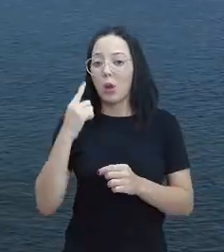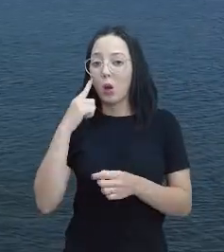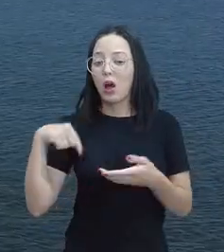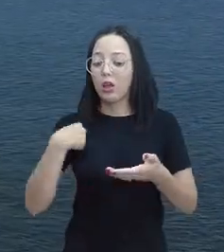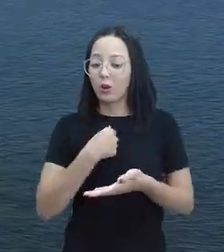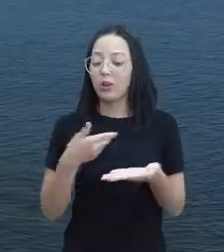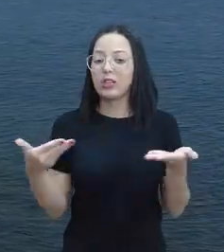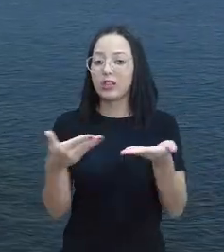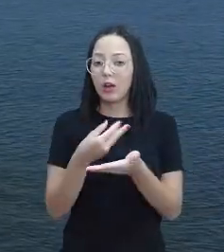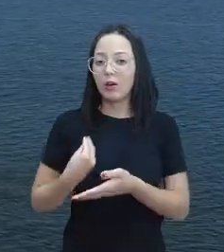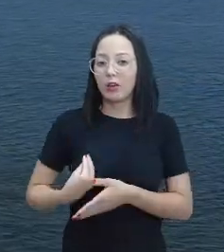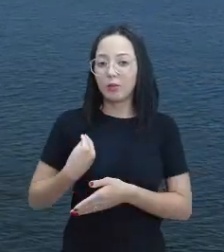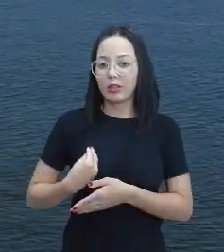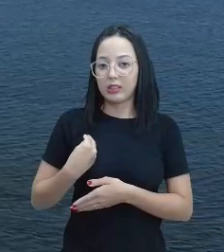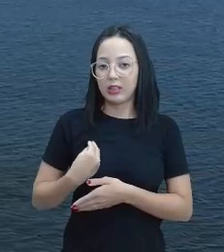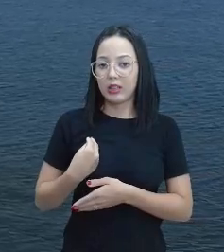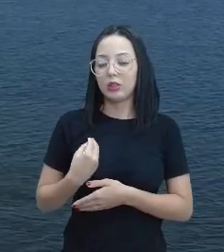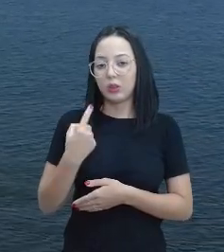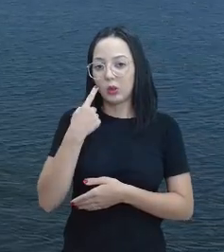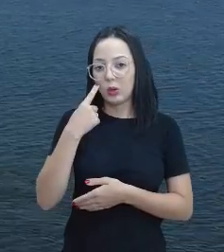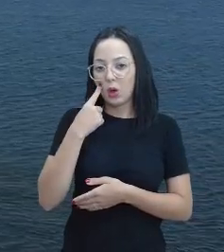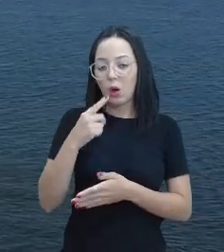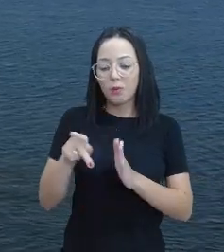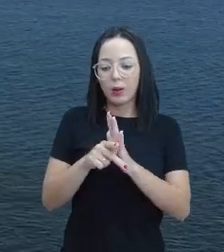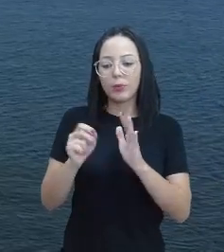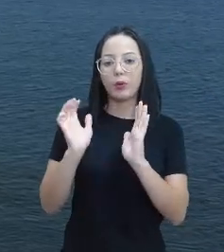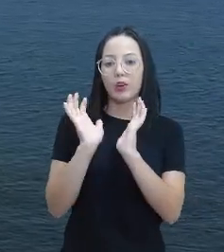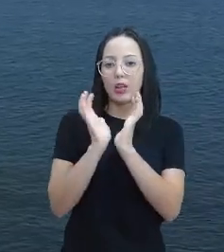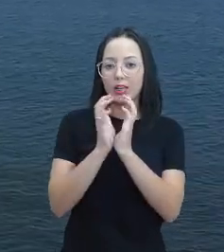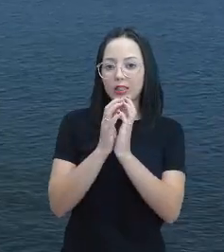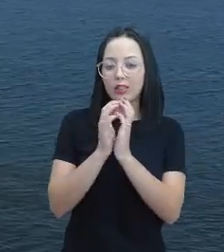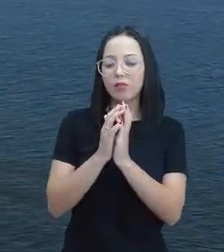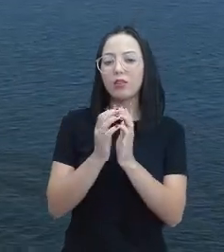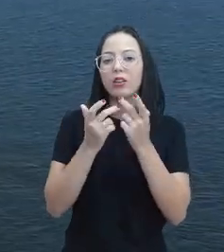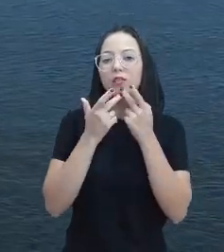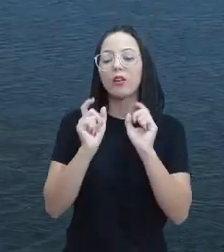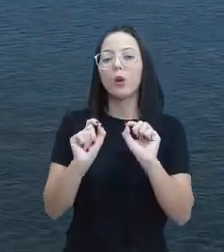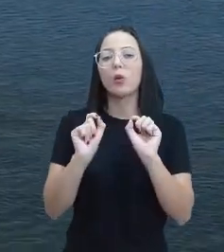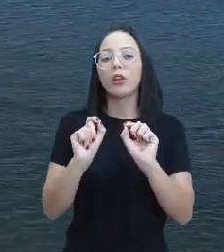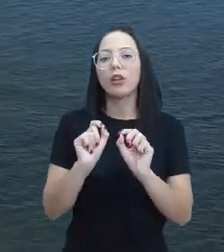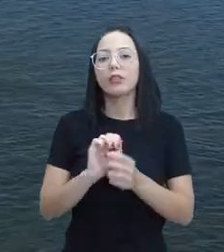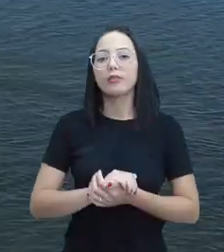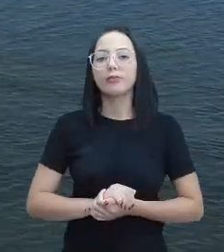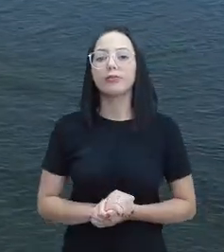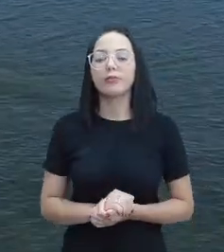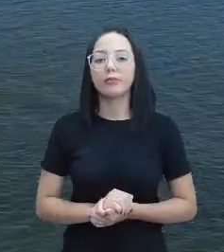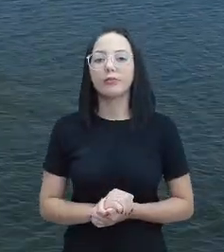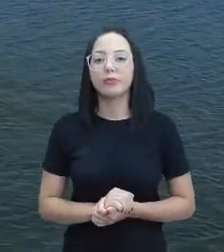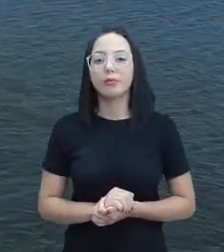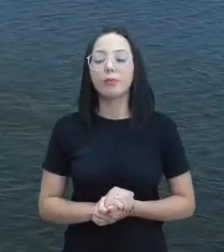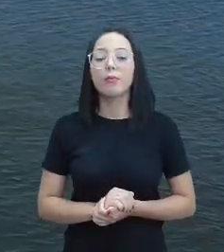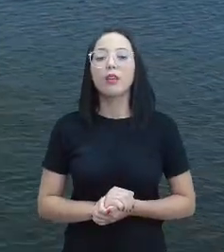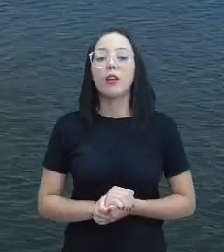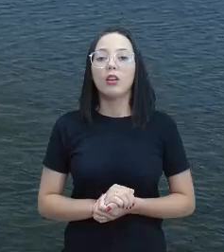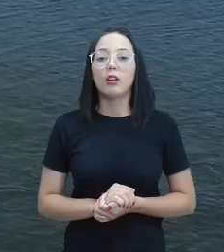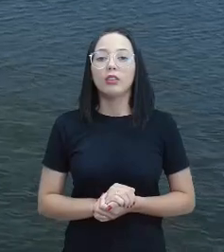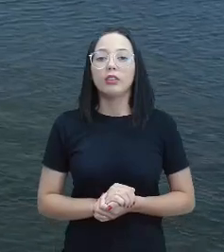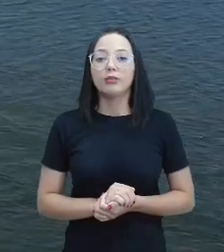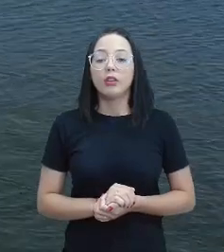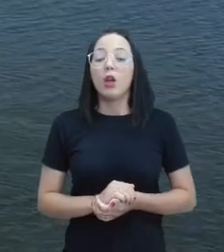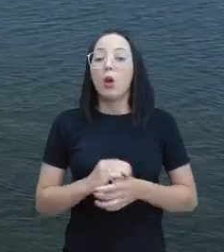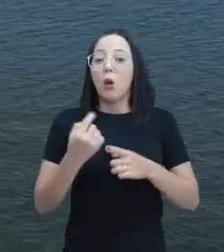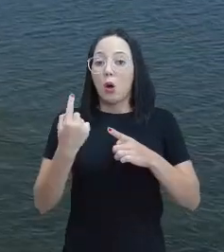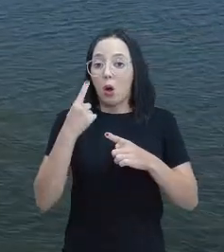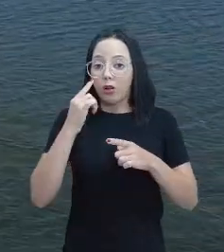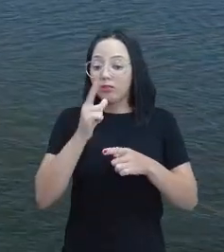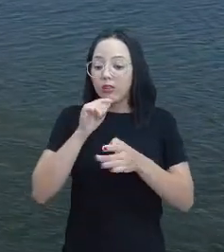aqui nessa parte da bacia portuária do Recife, que a gente chama de baixo estuário. Então é o lugar mais baixo do rio. A parte